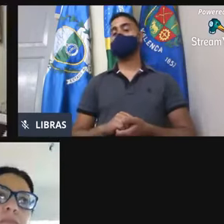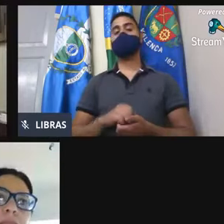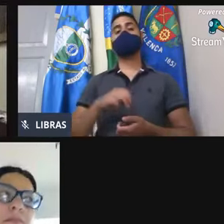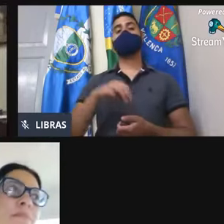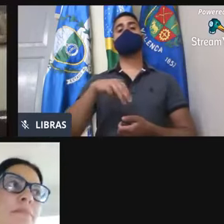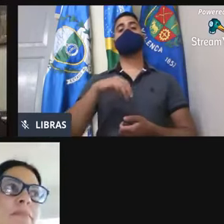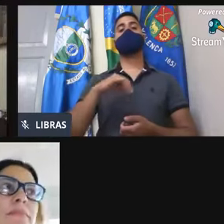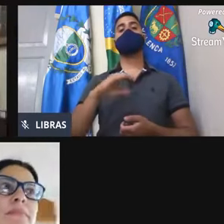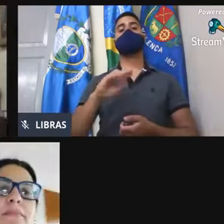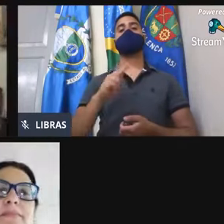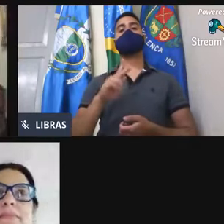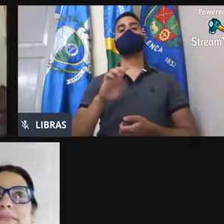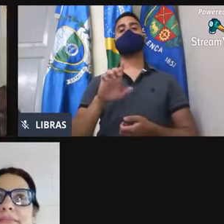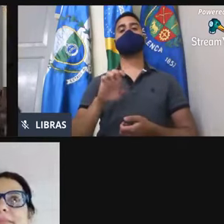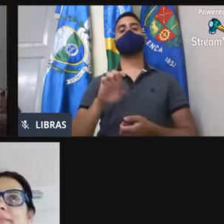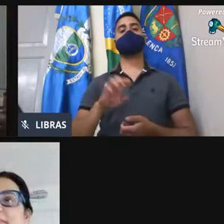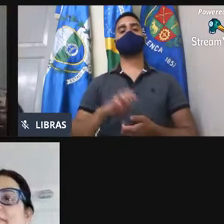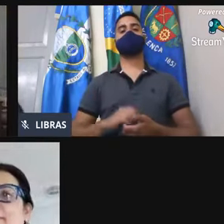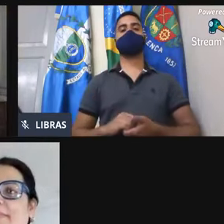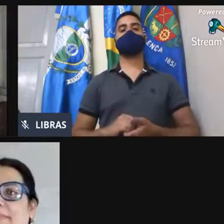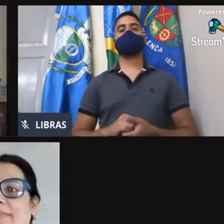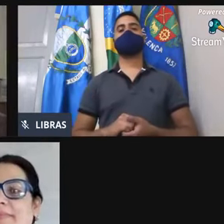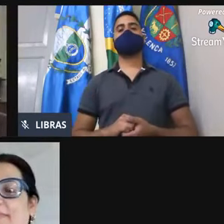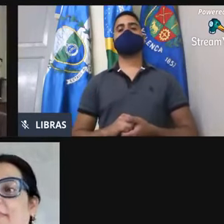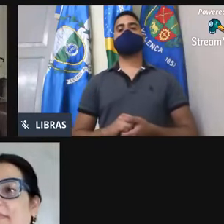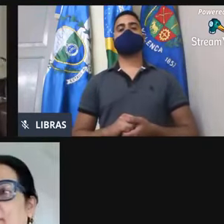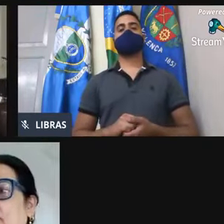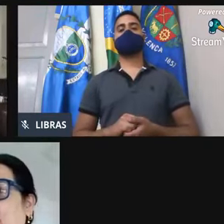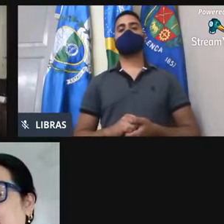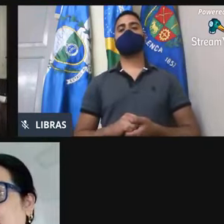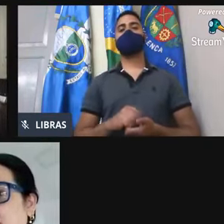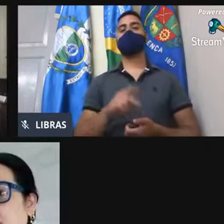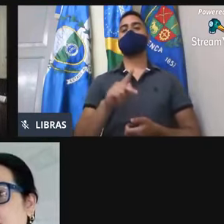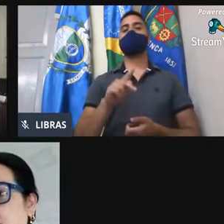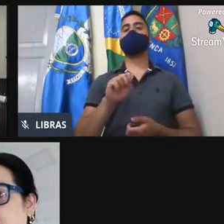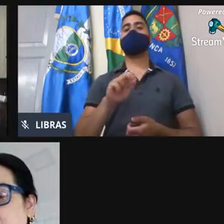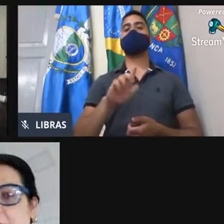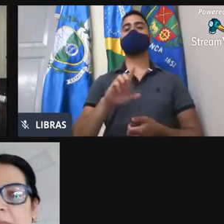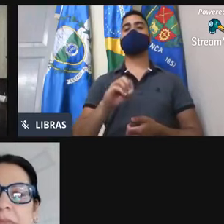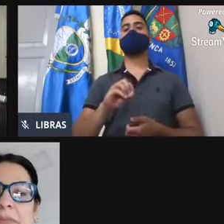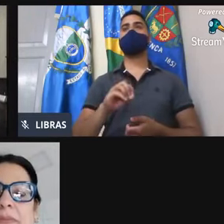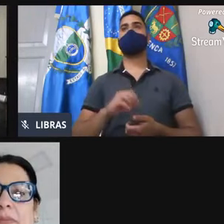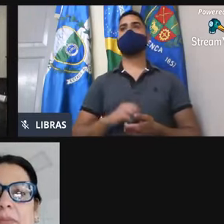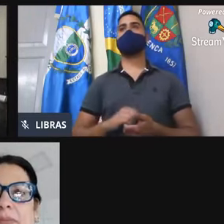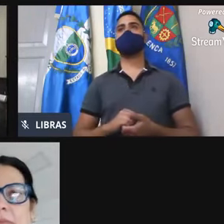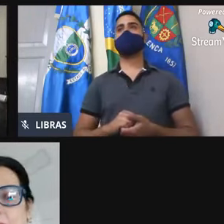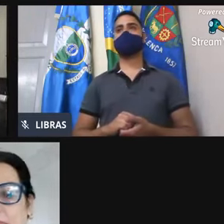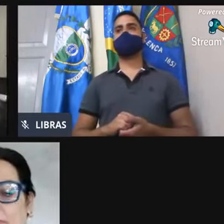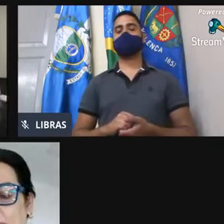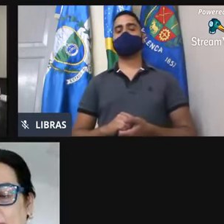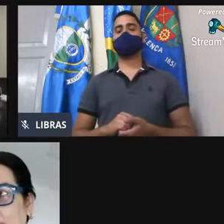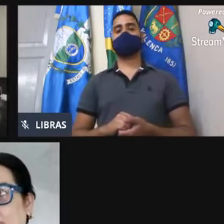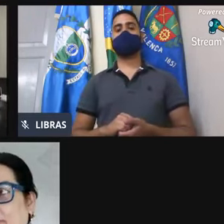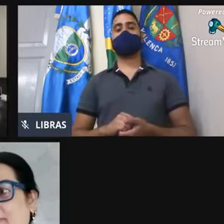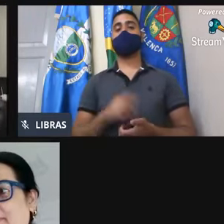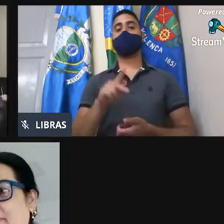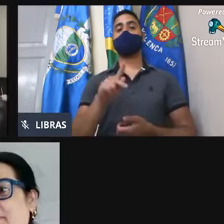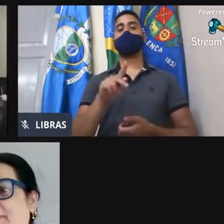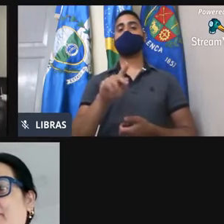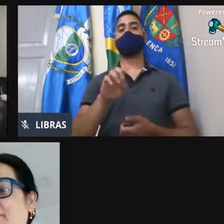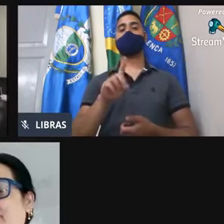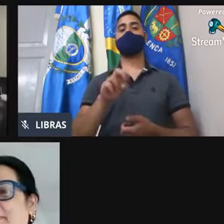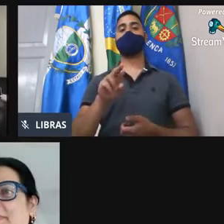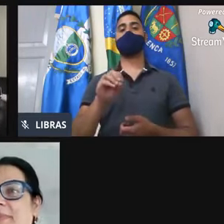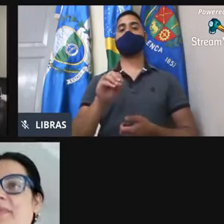Michele Vieira Cabral da Silva, Michele Cabral. Paulo Celso Alves Pena, Celcinho Bar. Pedro Paulo